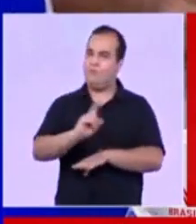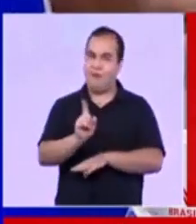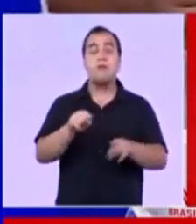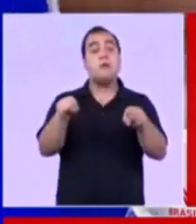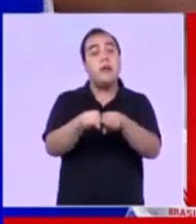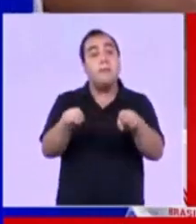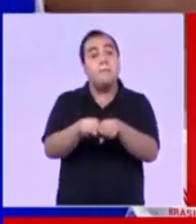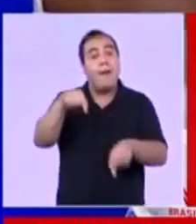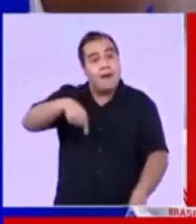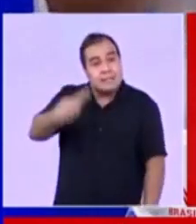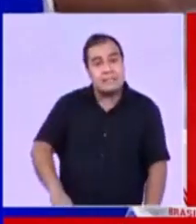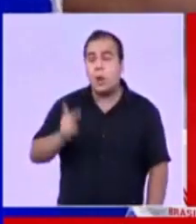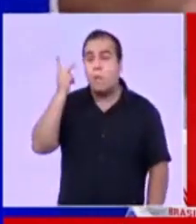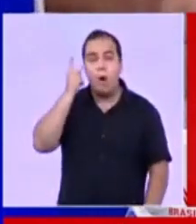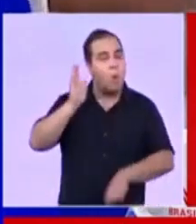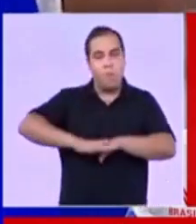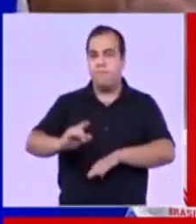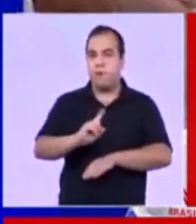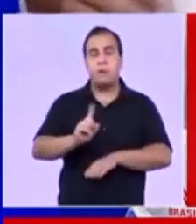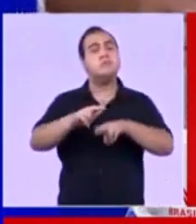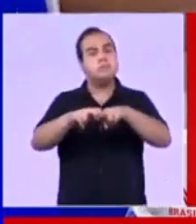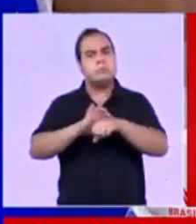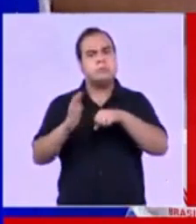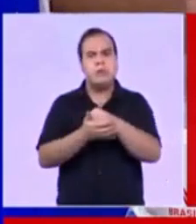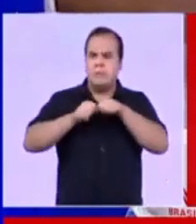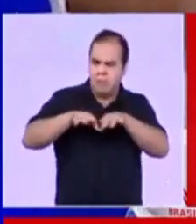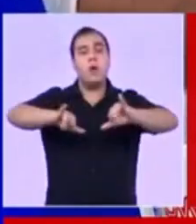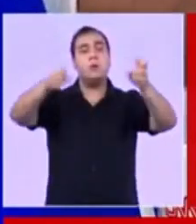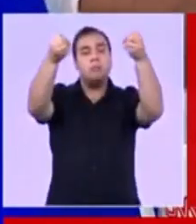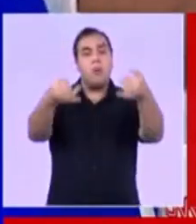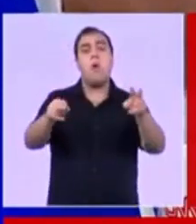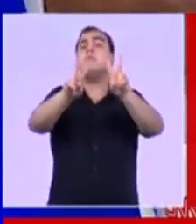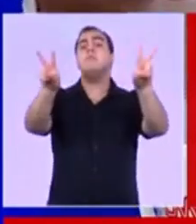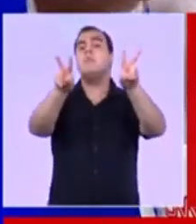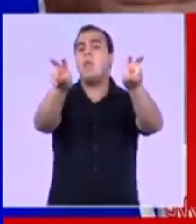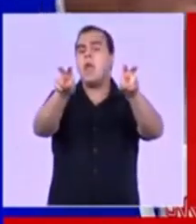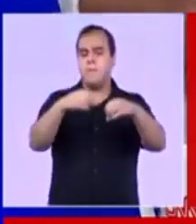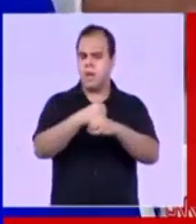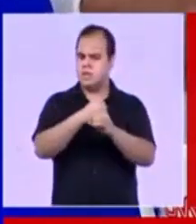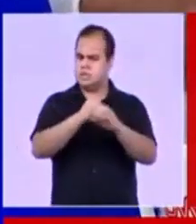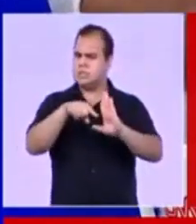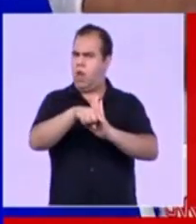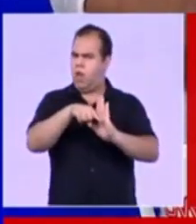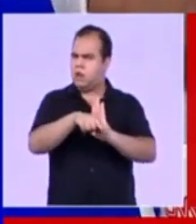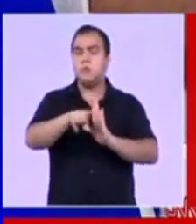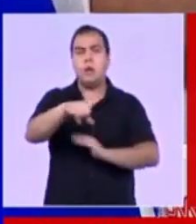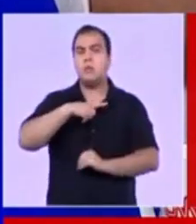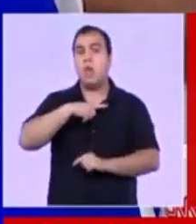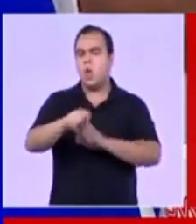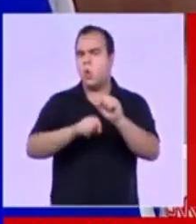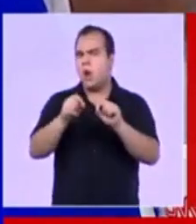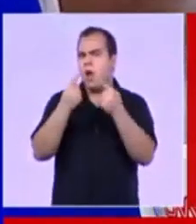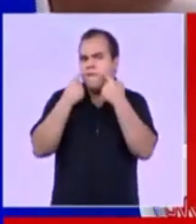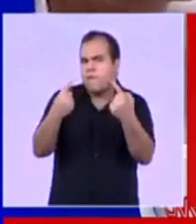fez isso por isso a poderia ter um alcance aqui muito maior do que teria tem uma polêmica enorme também torno